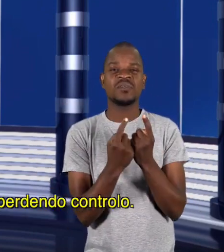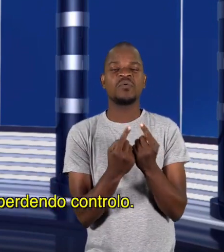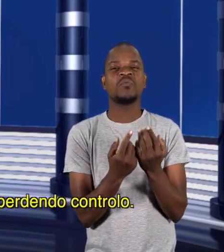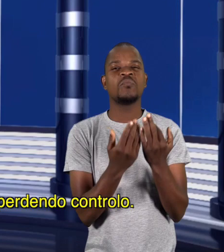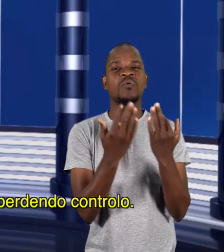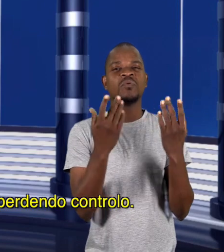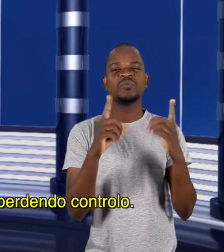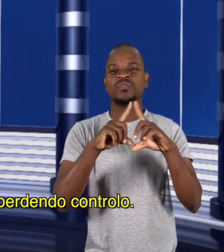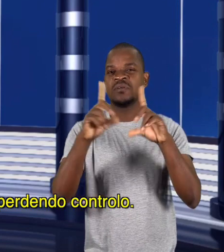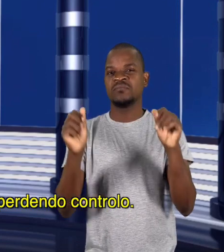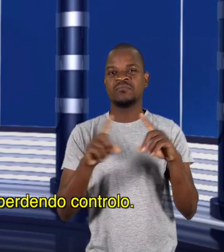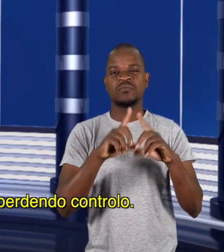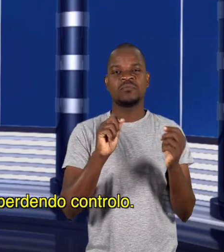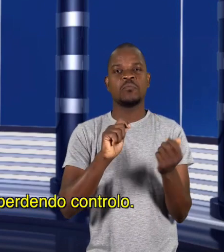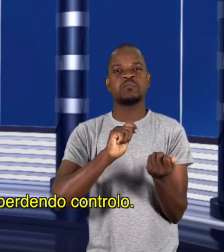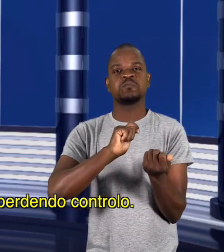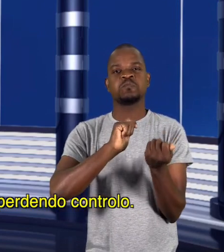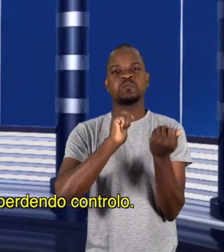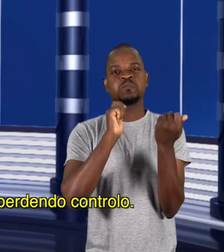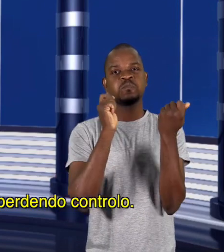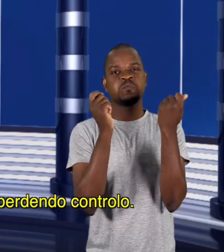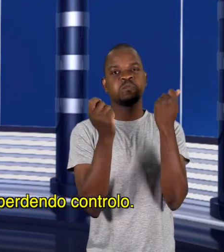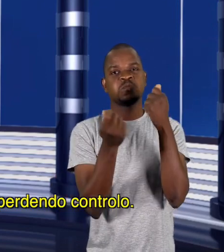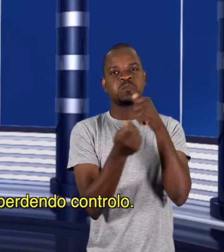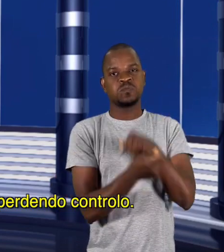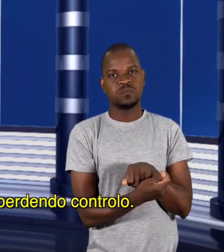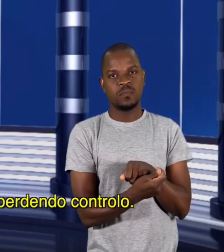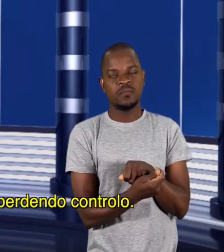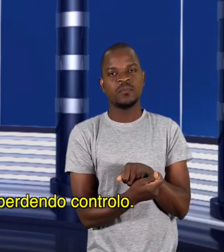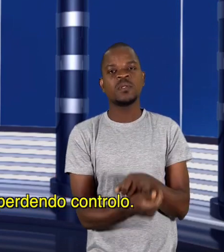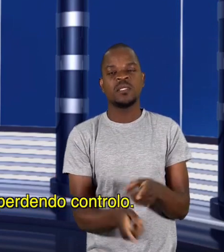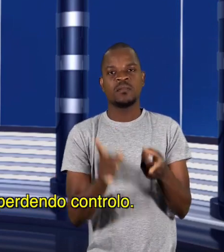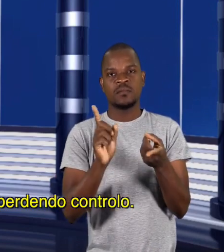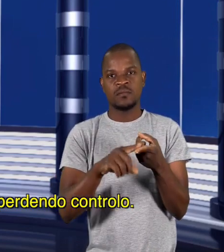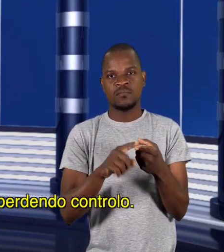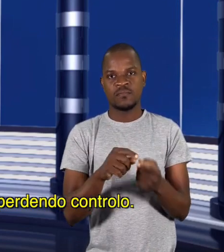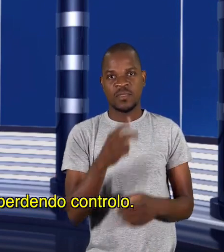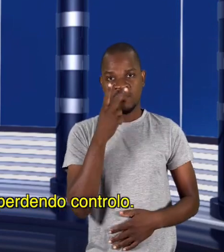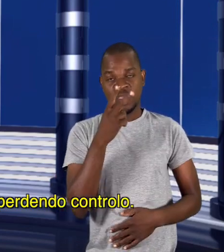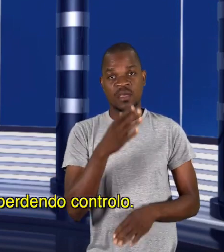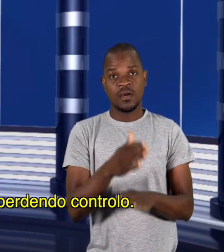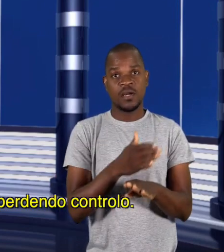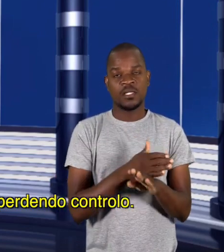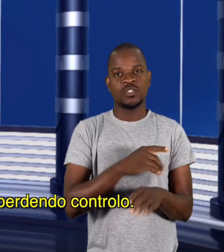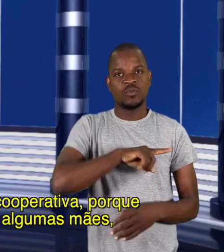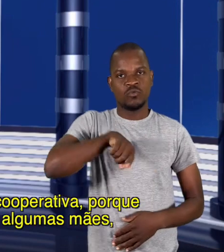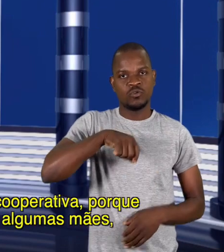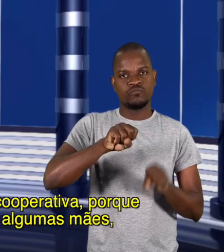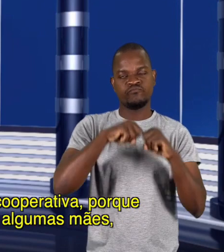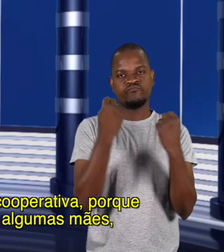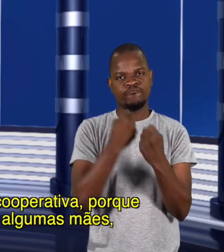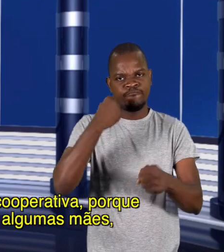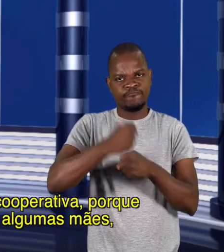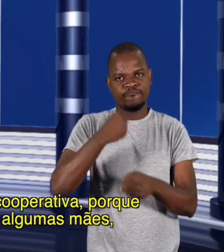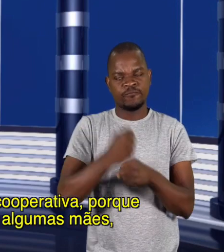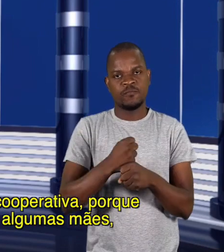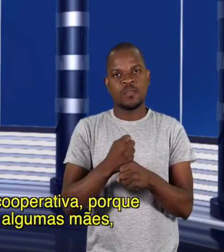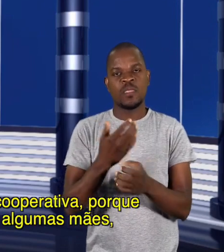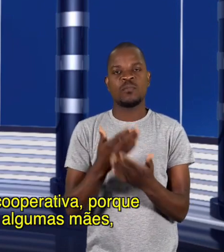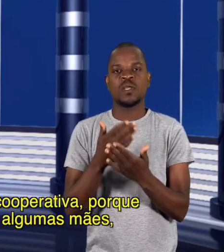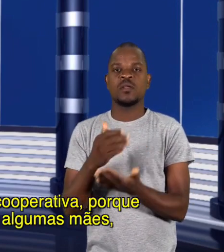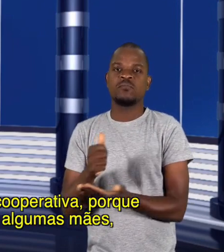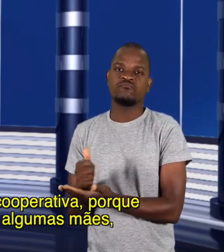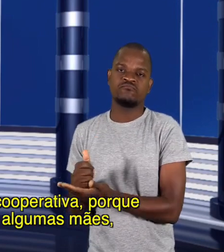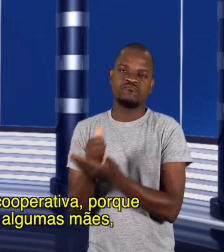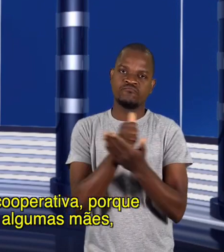Então, com esta situação, muita coisa acabou perdendo, assim, o controle, se pudermos dizer. E olhando para aquilo que nós fazíamos enquanto